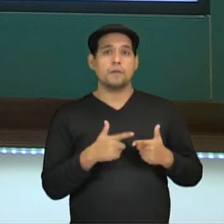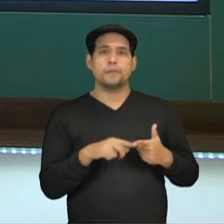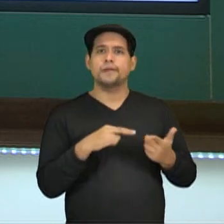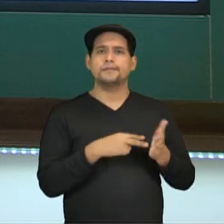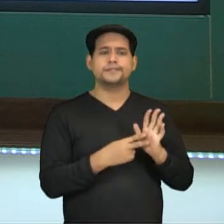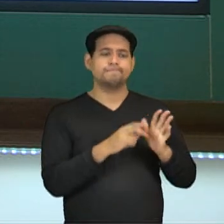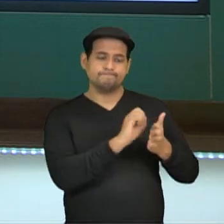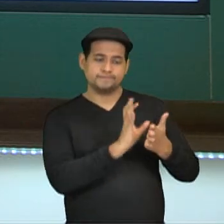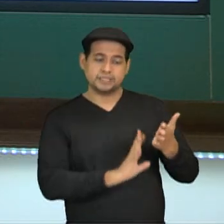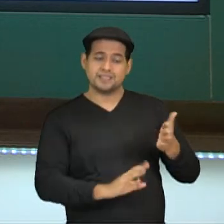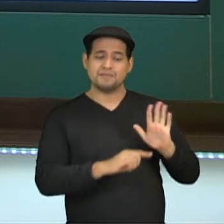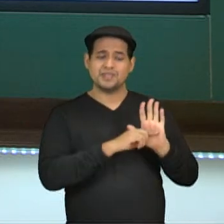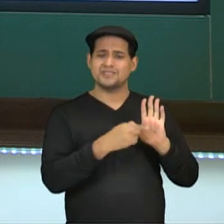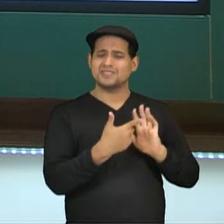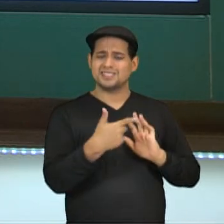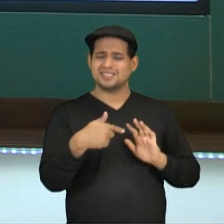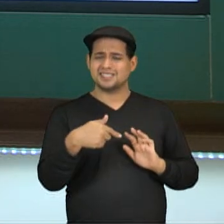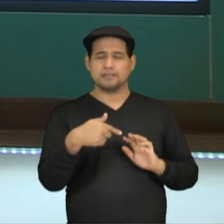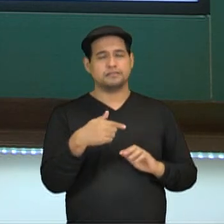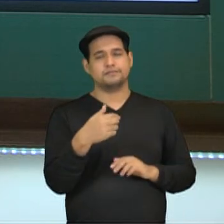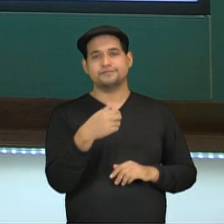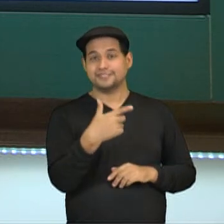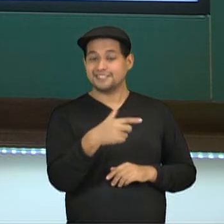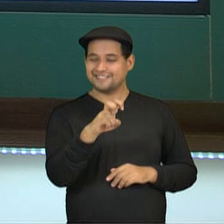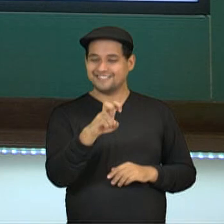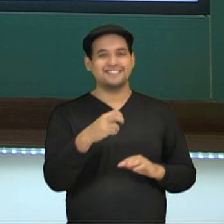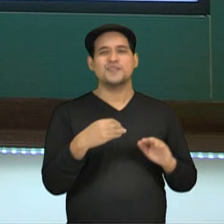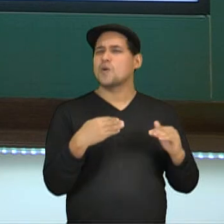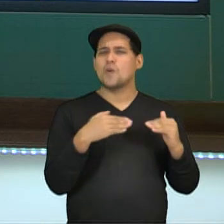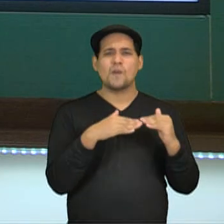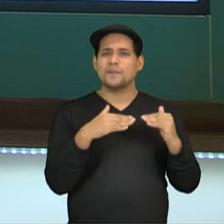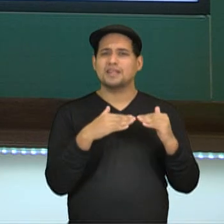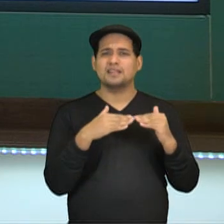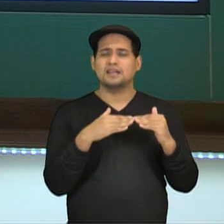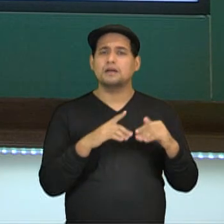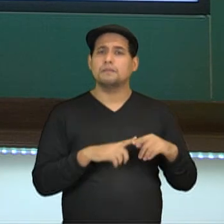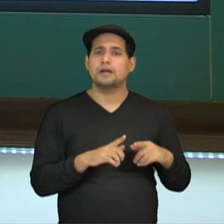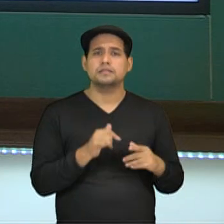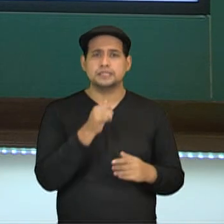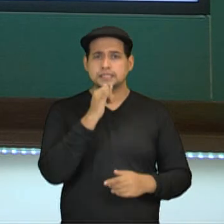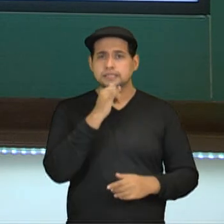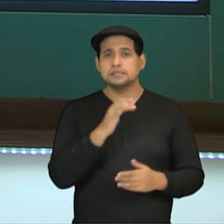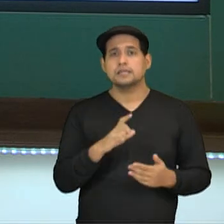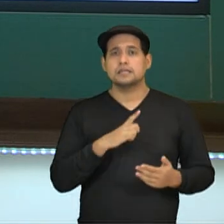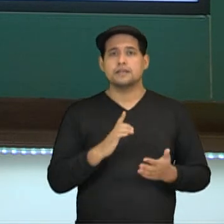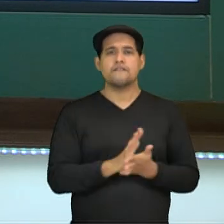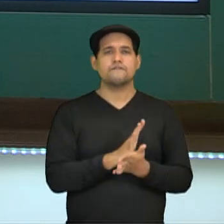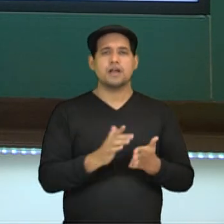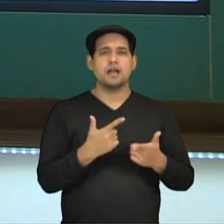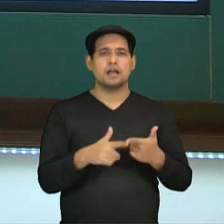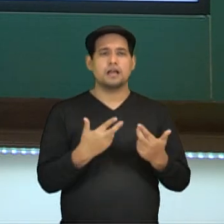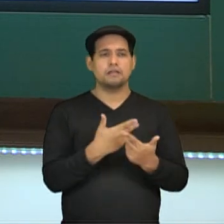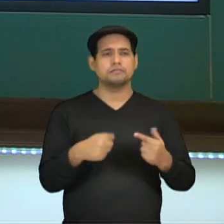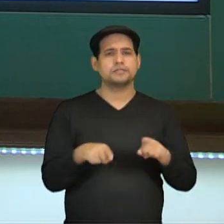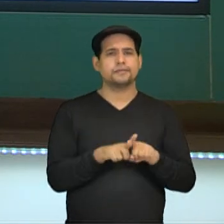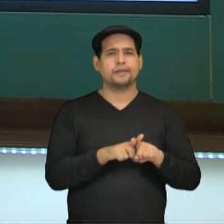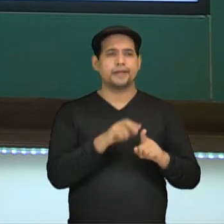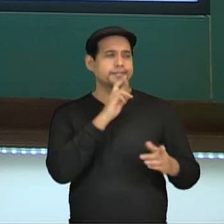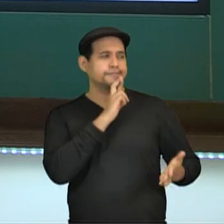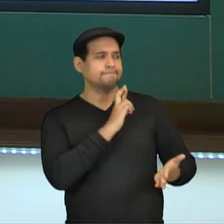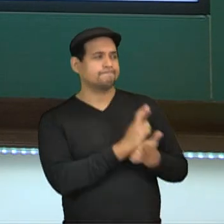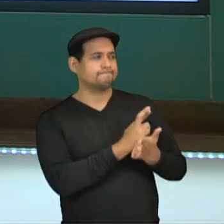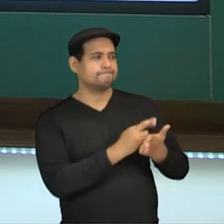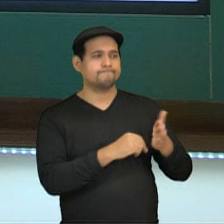problema, o menos 25 não faz sentido. E vocês vão reparar que em problemas, em muitos problemas, as